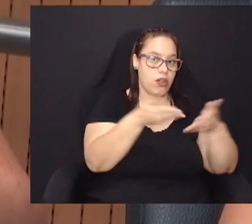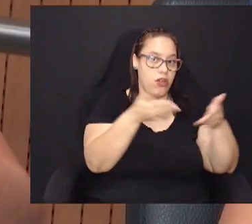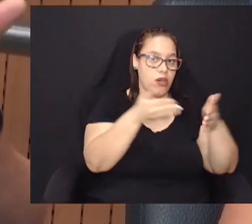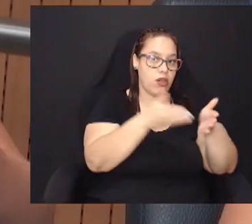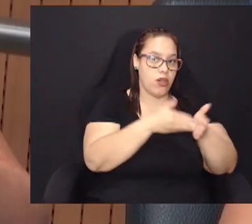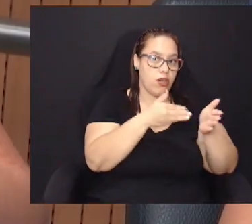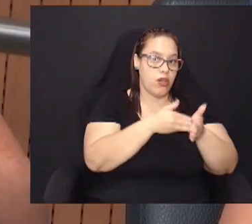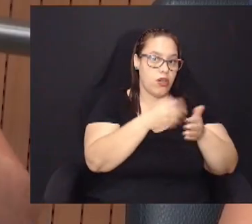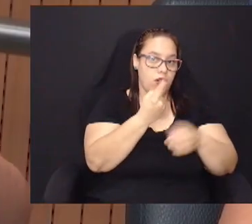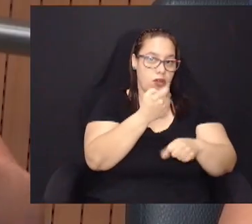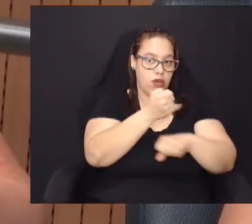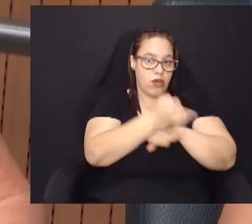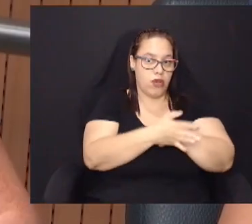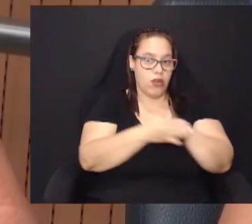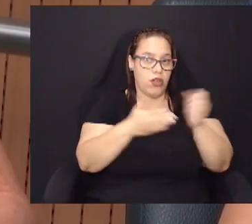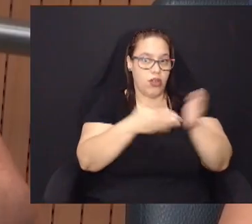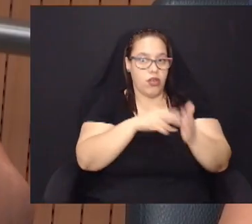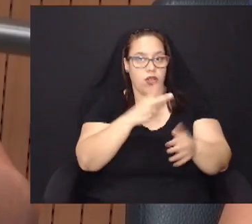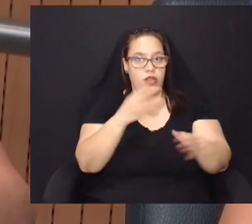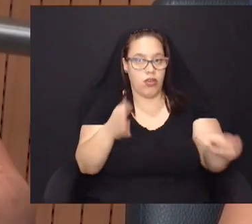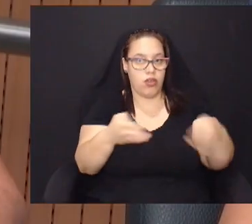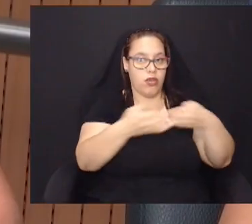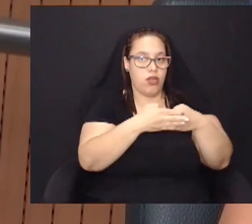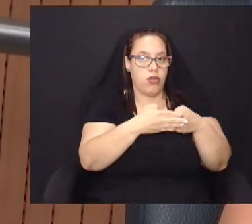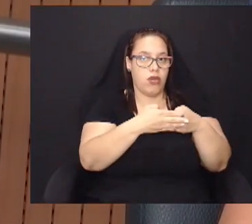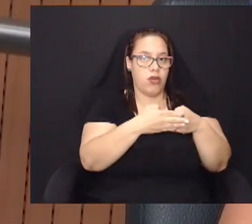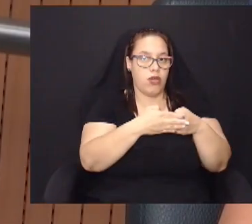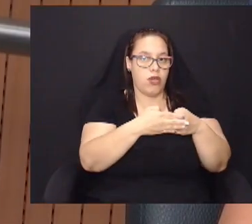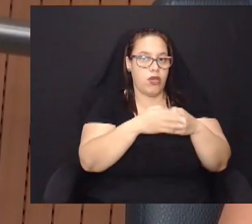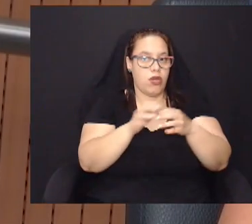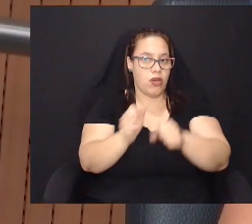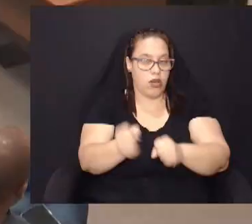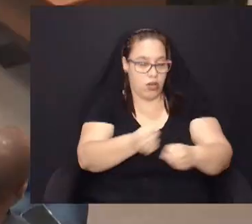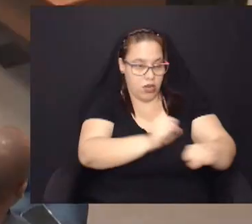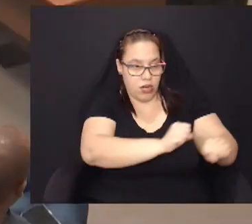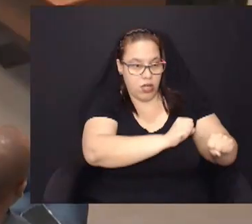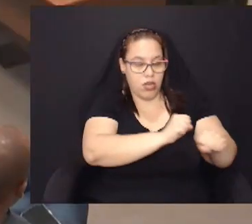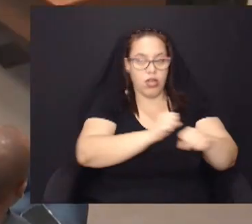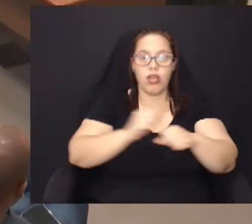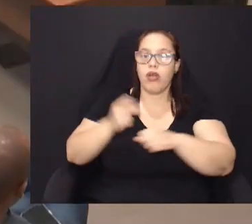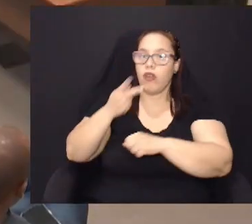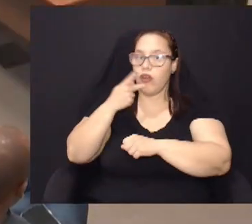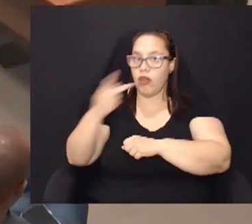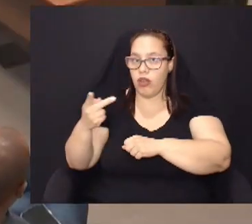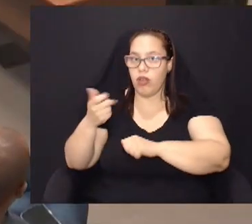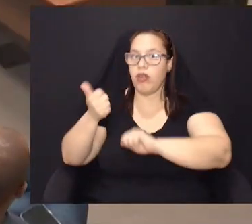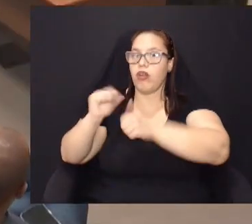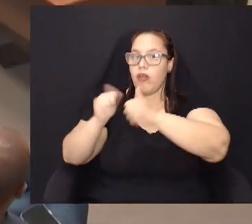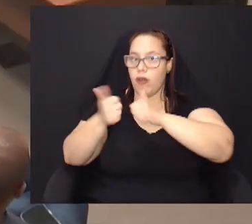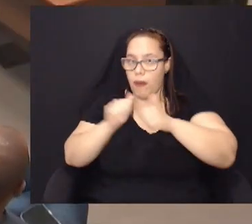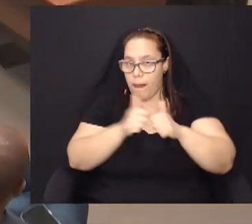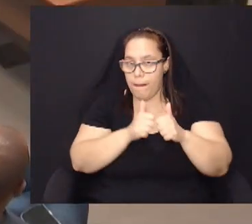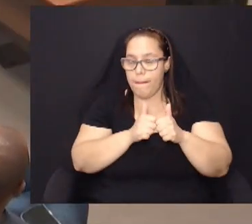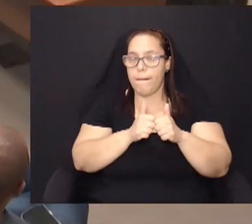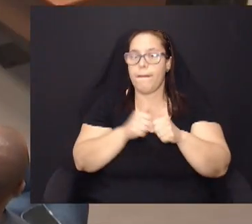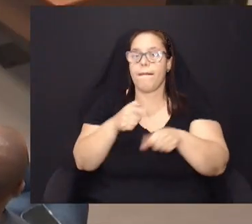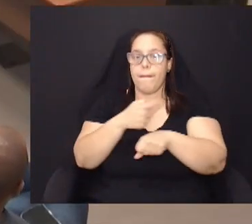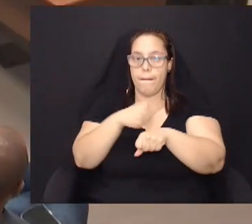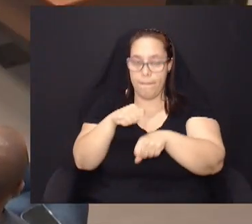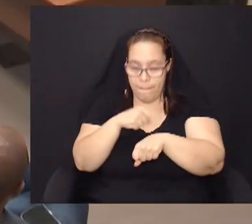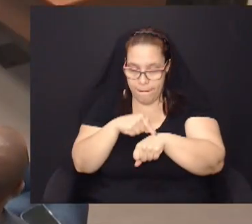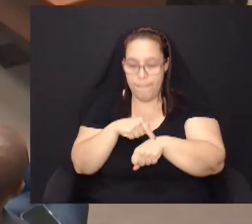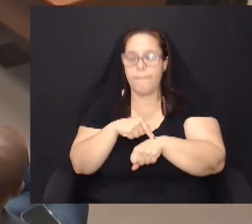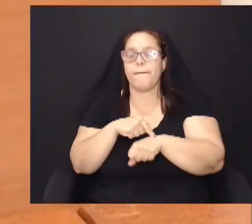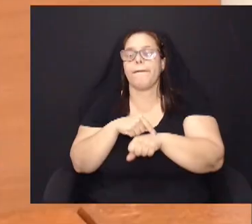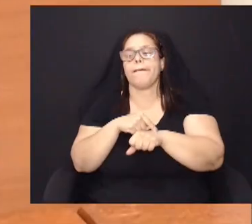com extensão até as 2 para fechamento de conta, limpeza e tudo mais. A gente vai passar por uma análise, é isso que eu falei, extensão de horário, a gente vai